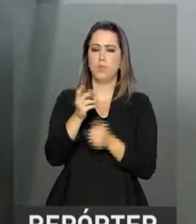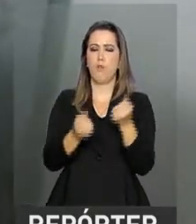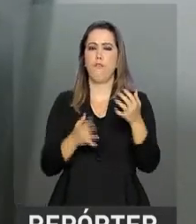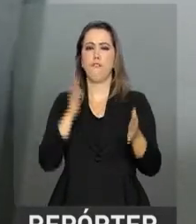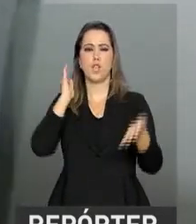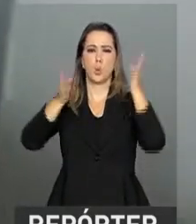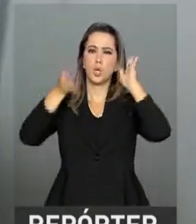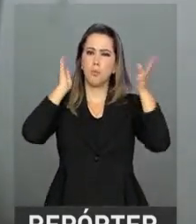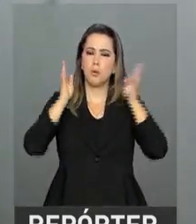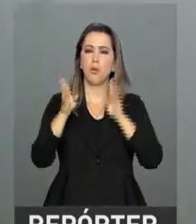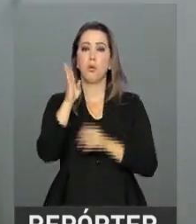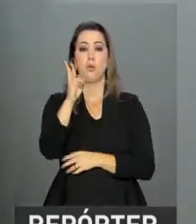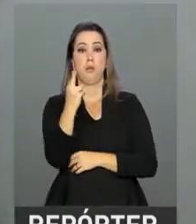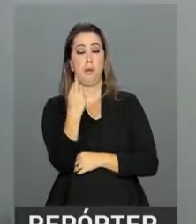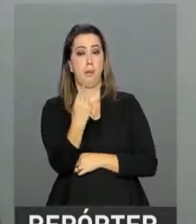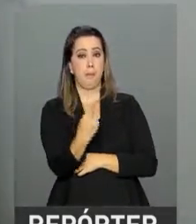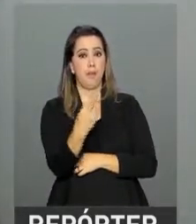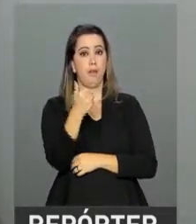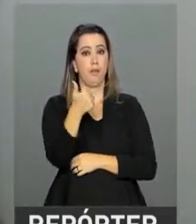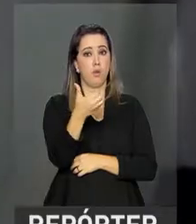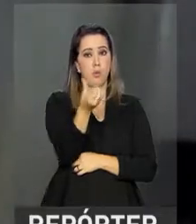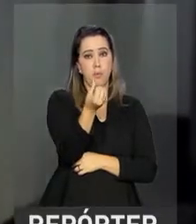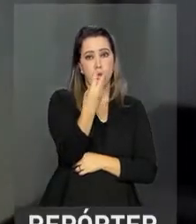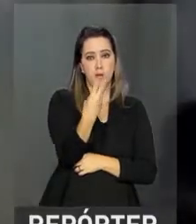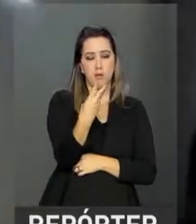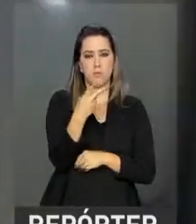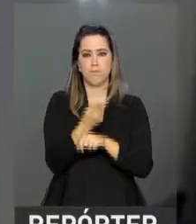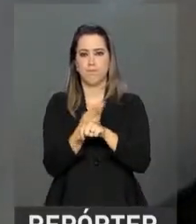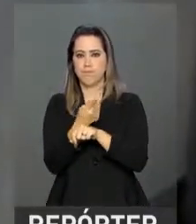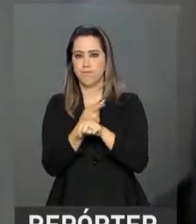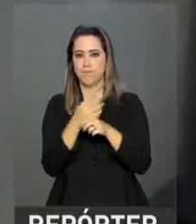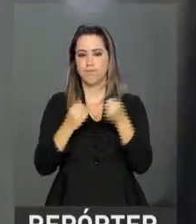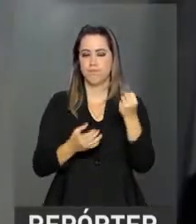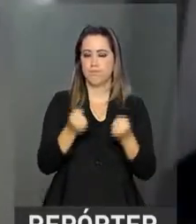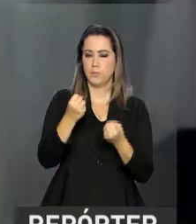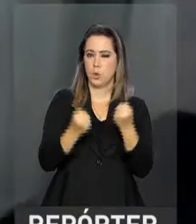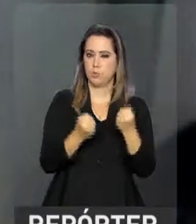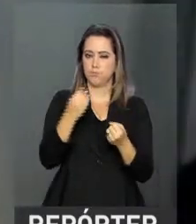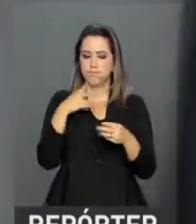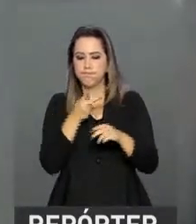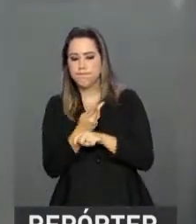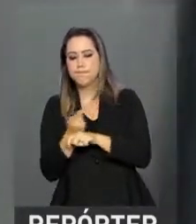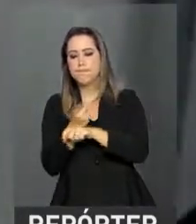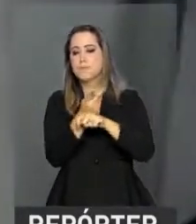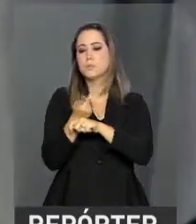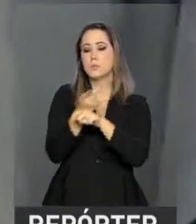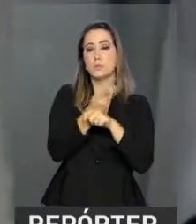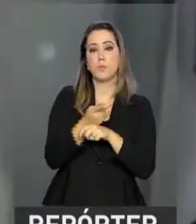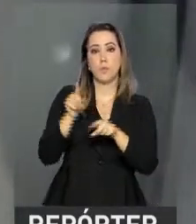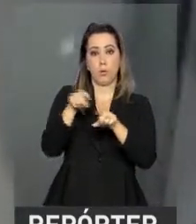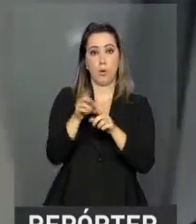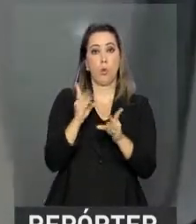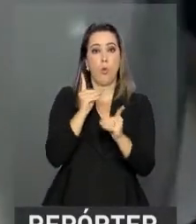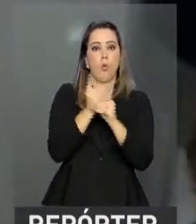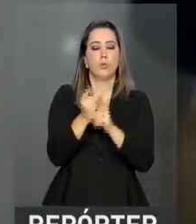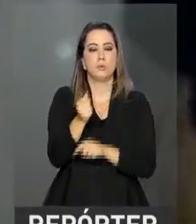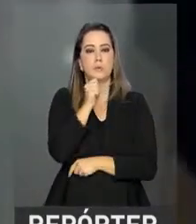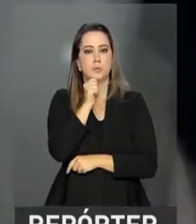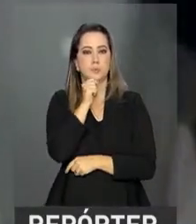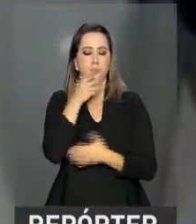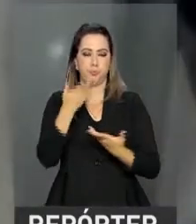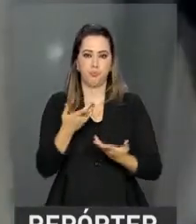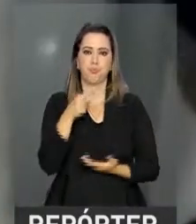br 163 a droga foi encontrada após uma busca no veículo a operação é de do ministério da justiça